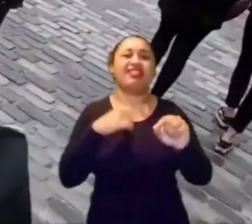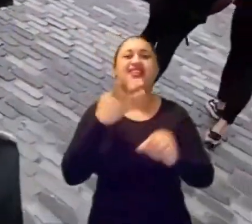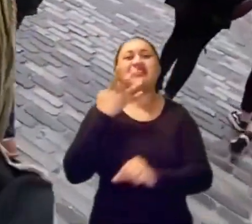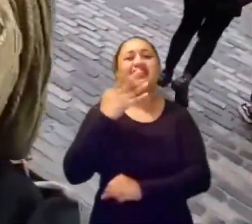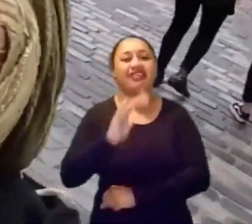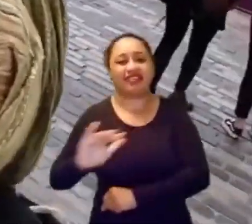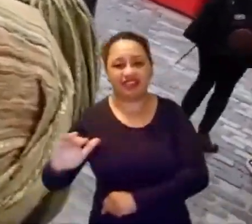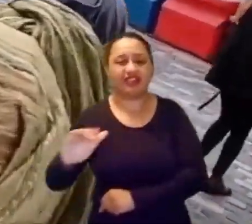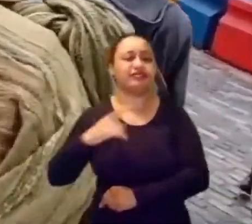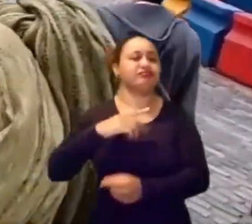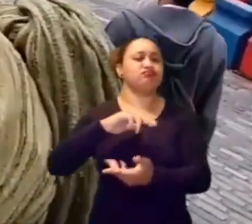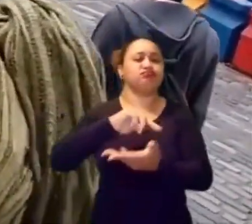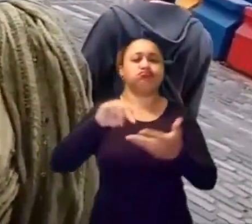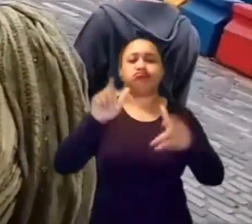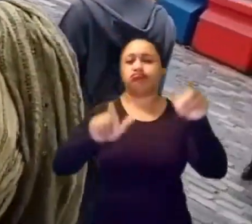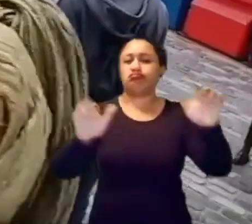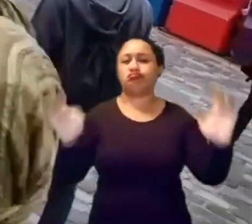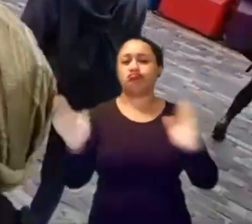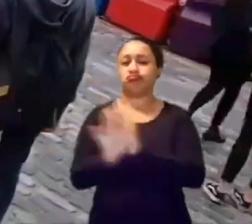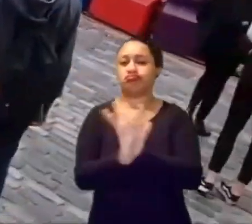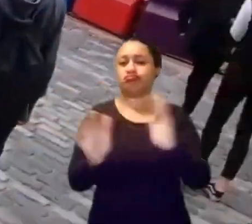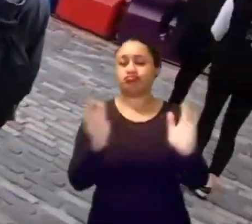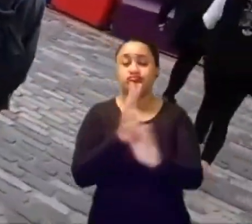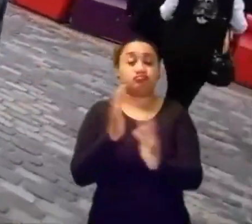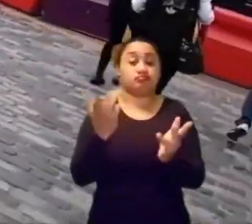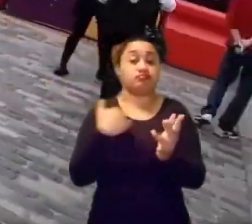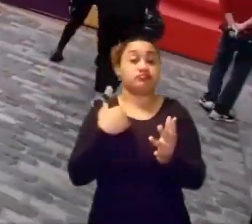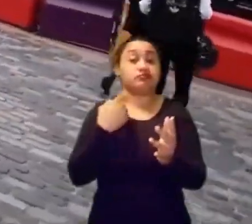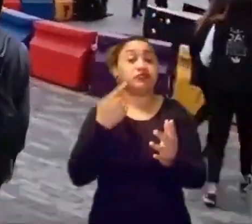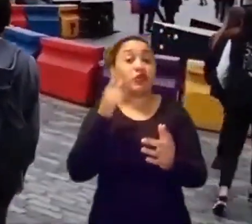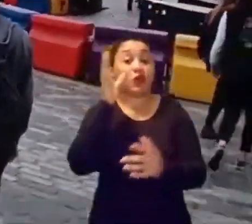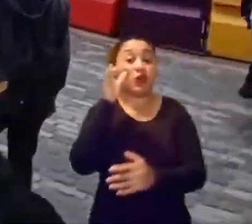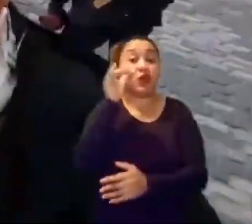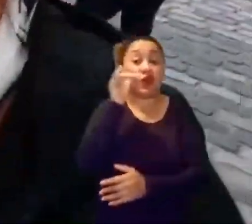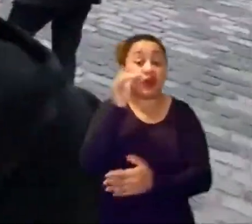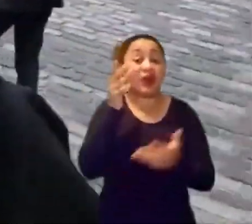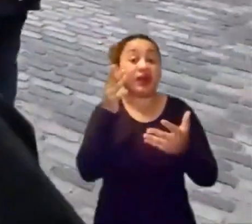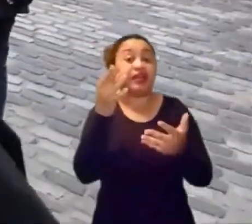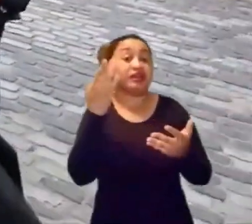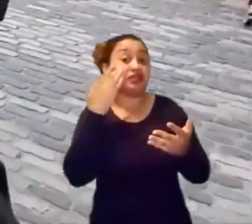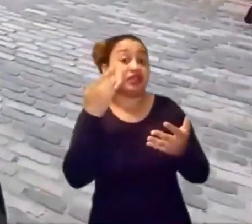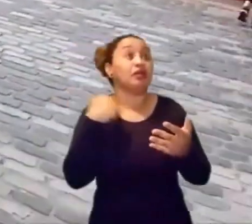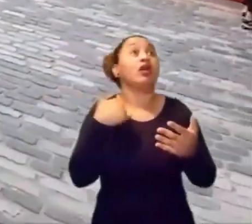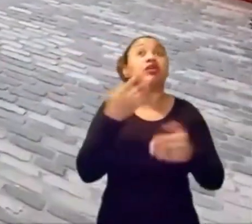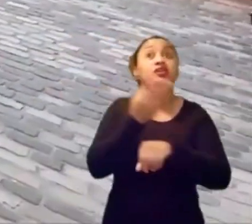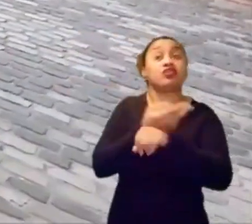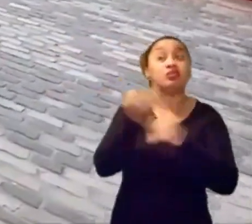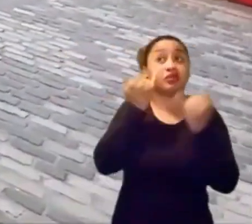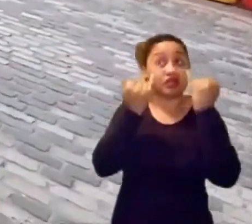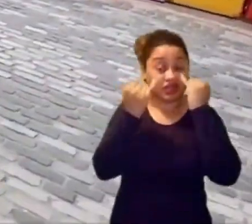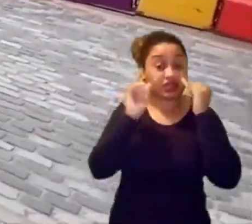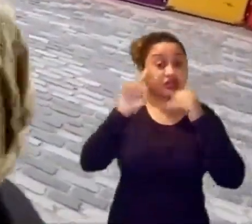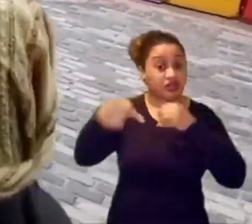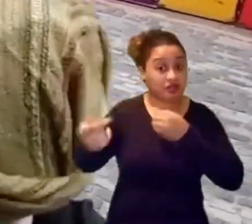Criança, tá? Tem muita gente aqui. Tá curioso pra entender. Tá. Vamos nos informar e voltaremos. Tá, tchau.